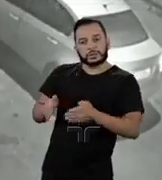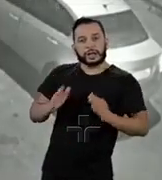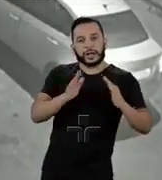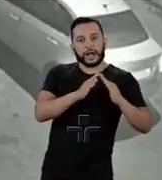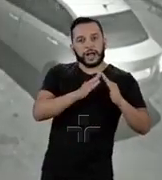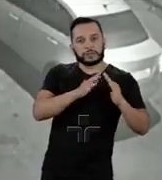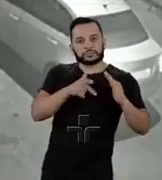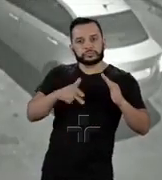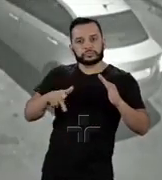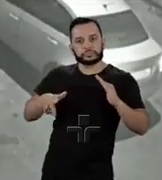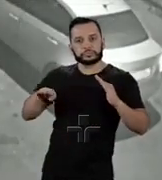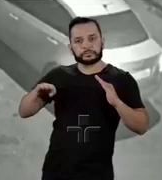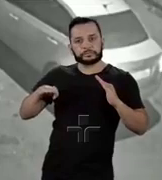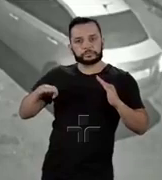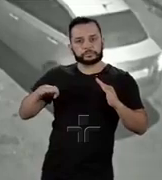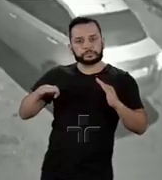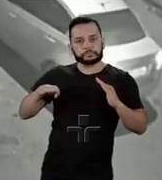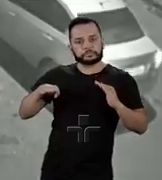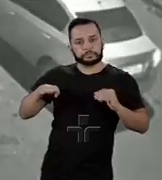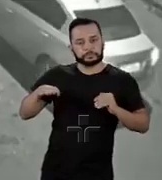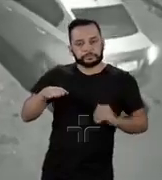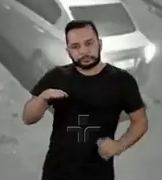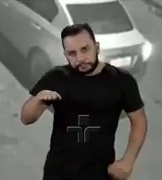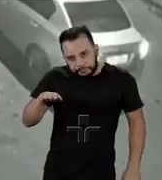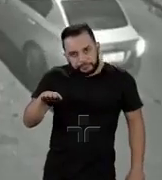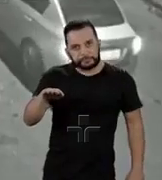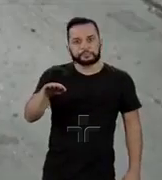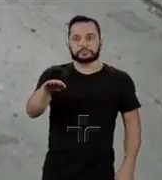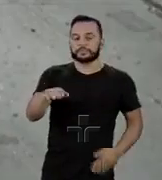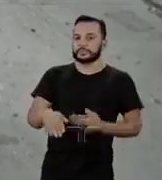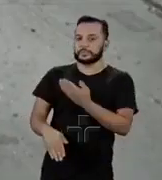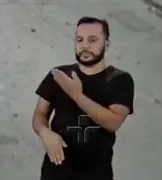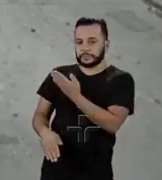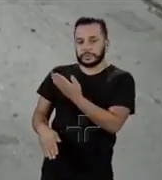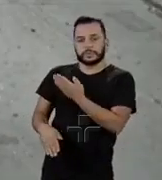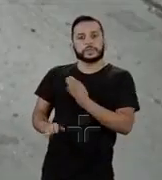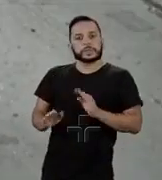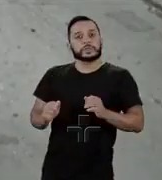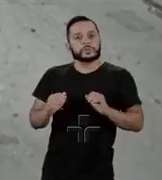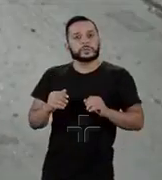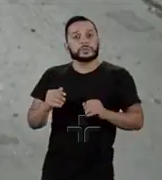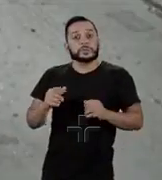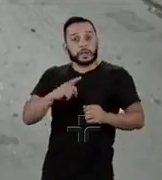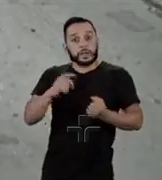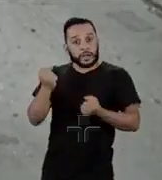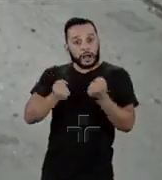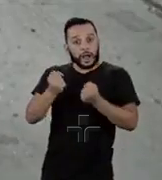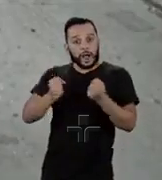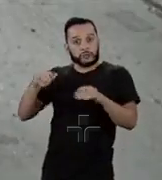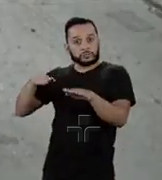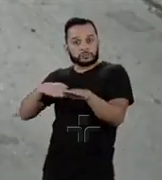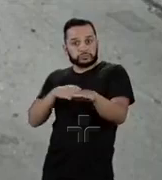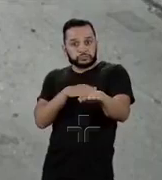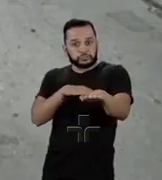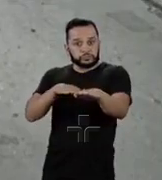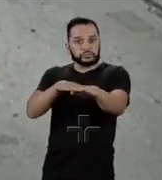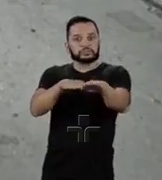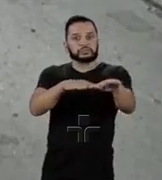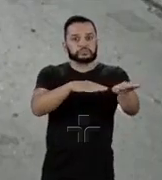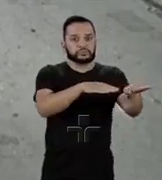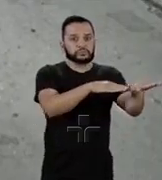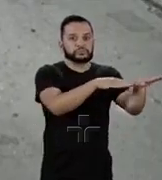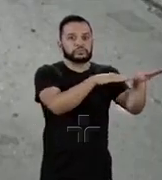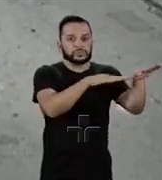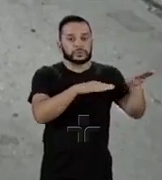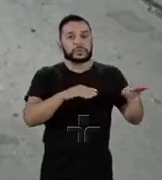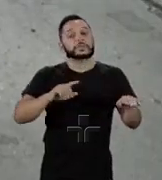no carro onde está a assessora dela e o motorista Anderson Gomes. Logo em seguida, um veículo começa a segui-los. De acordo com a polícia,